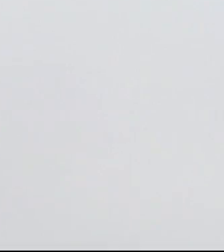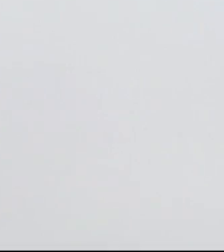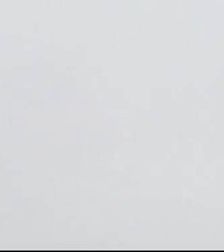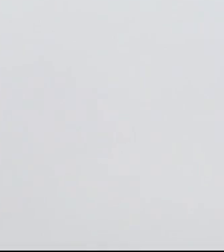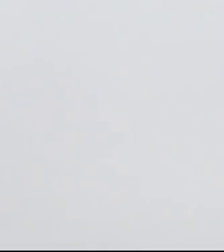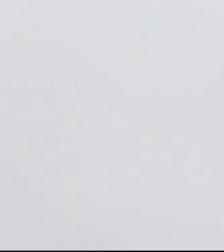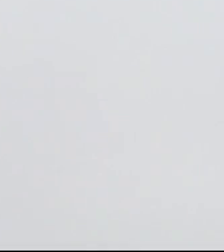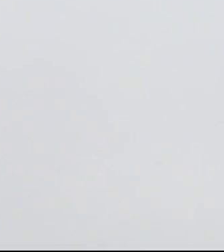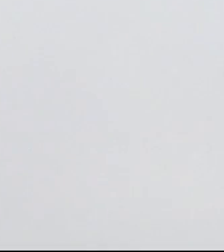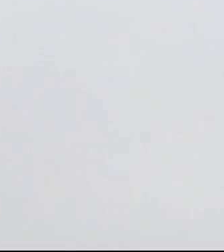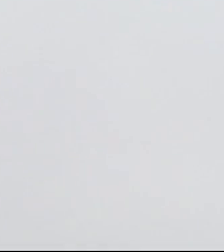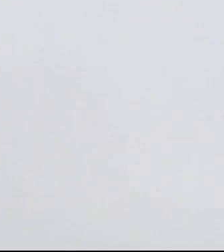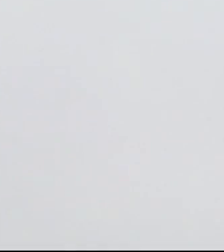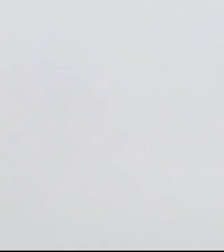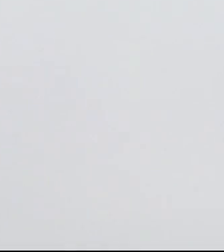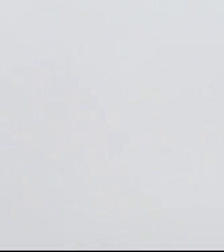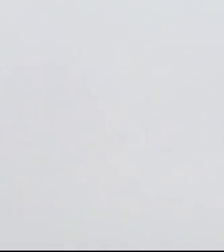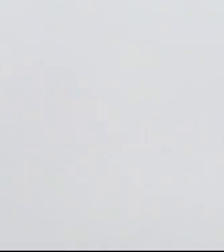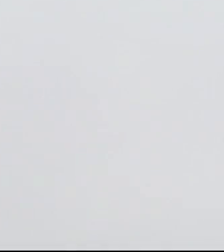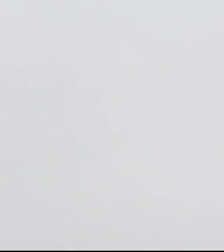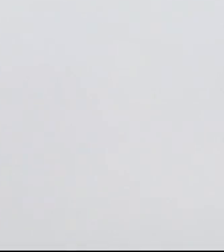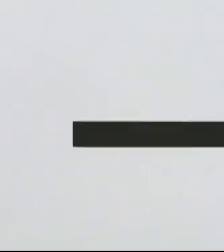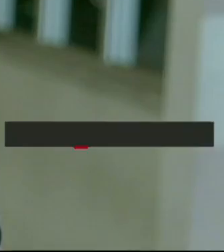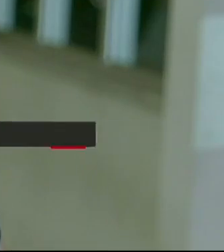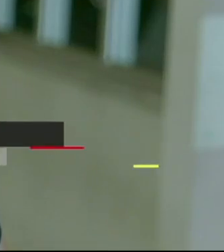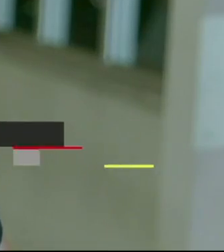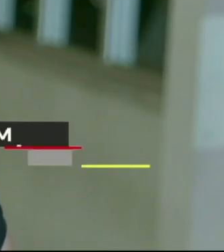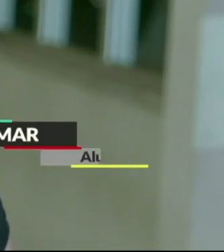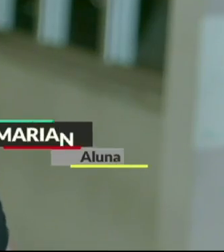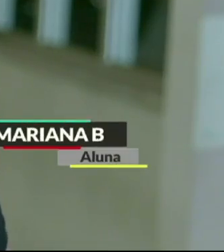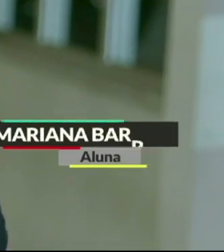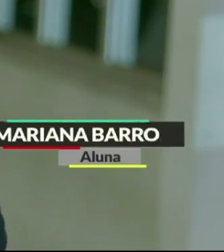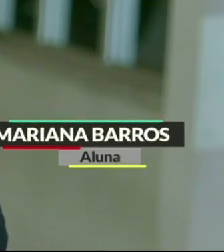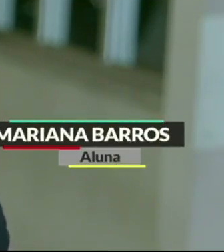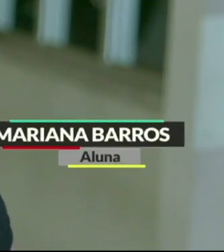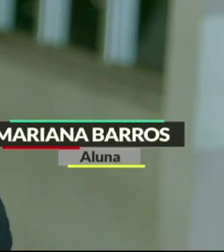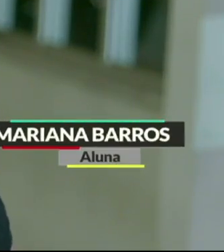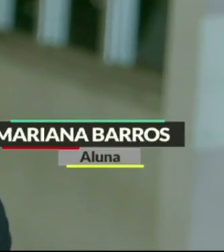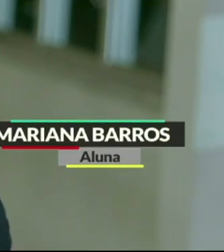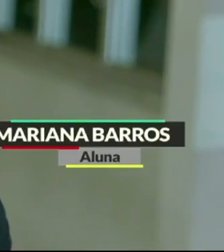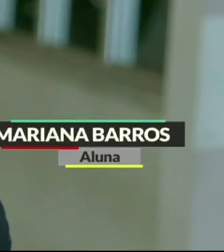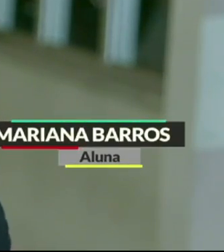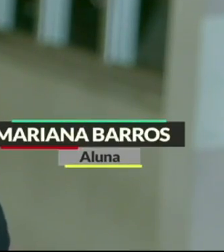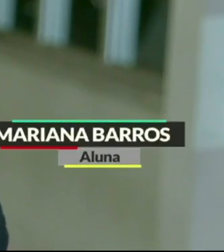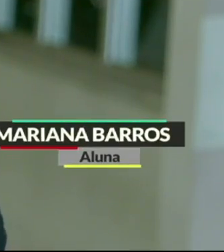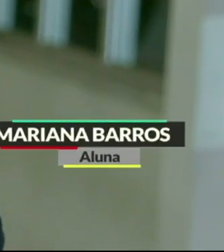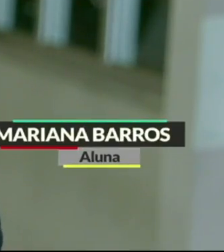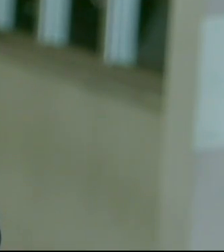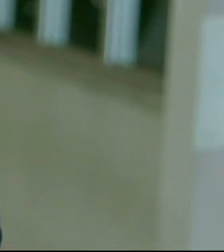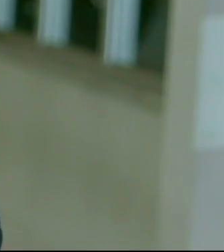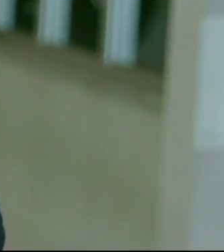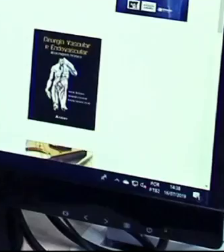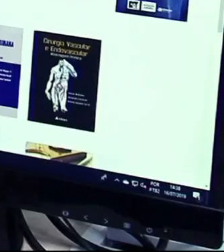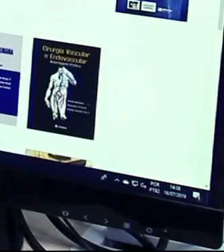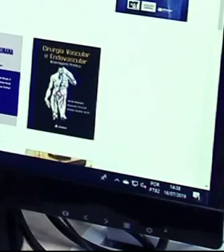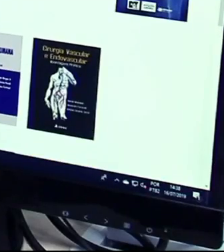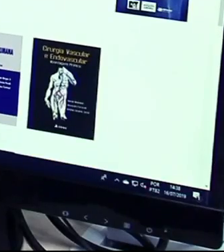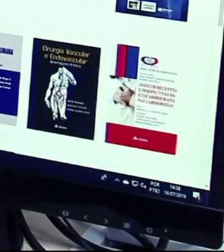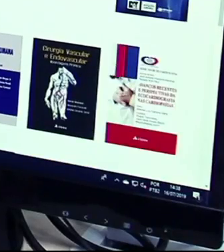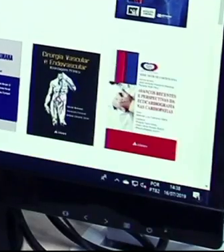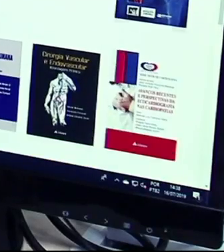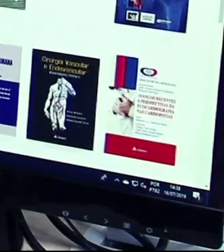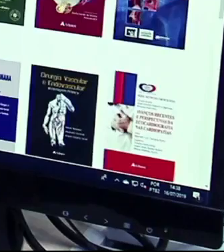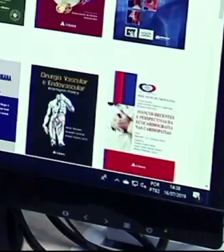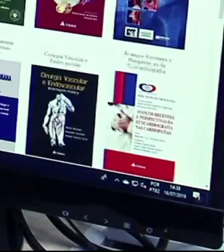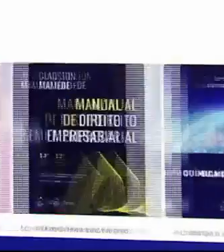a univesp oferece diversas ferramentas de ensino com o ava que a nossa base para conseguir achar toda matéria